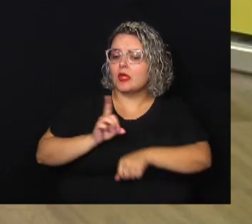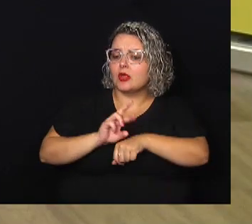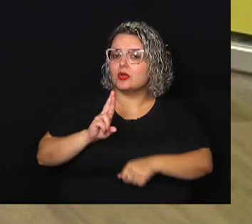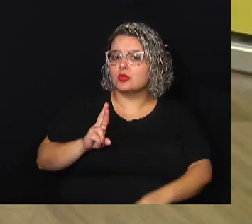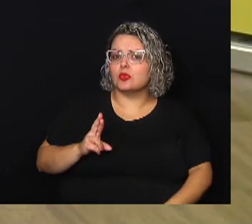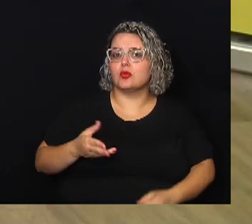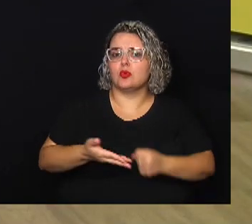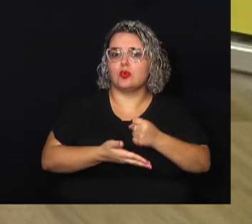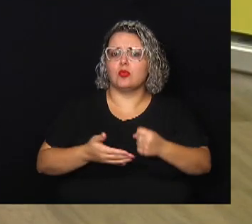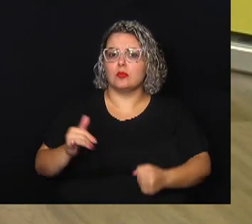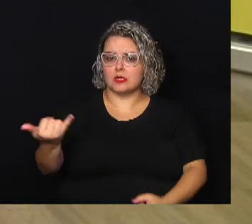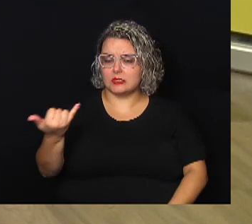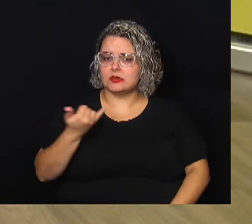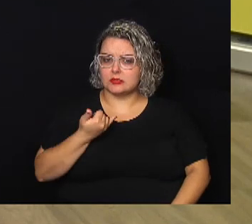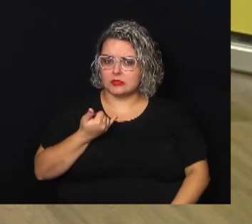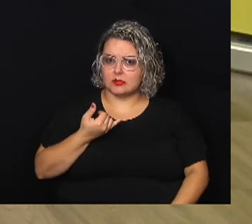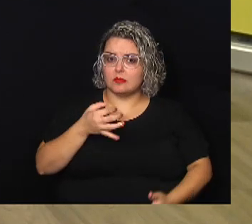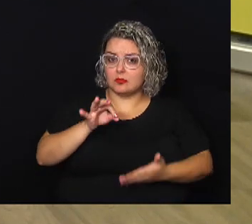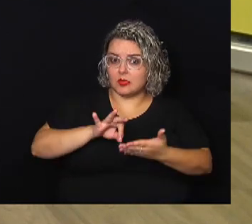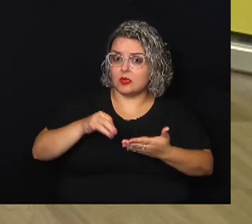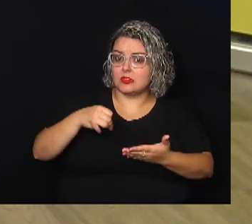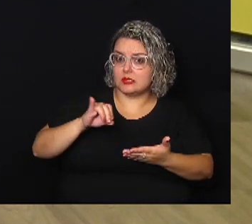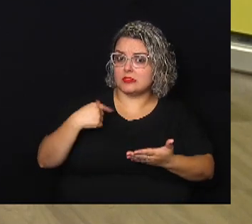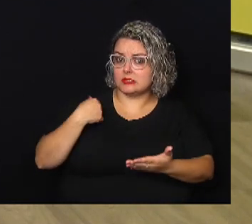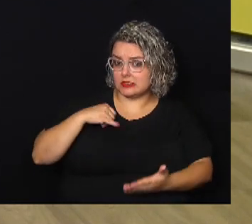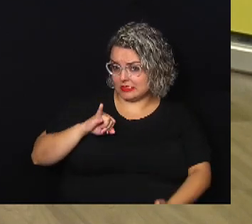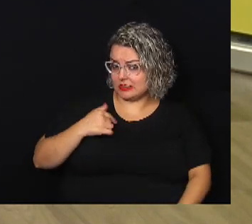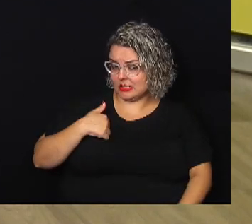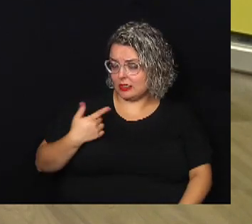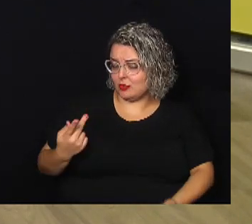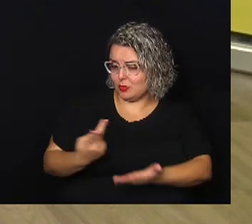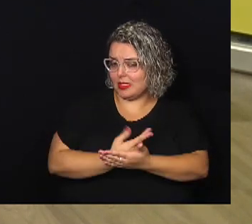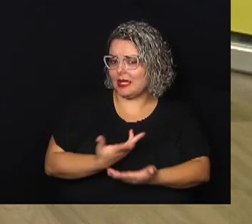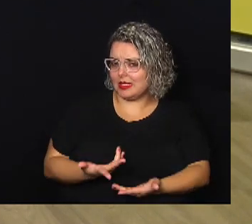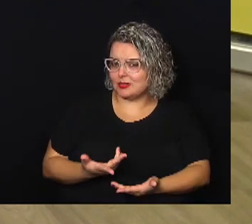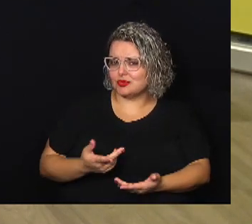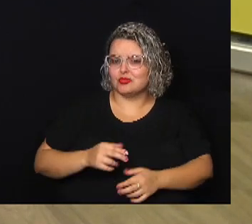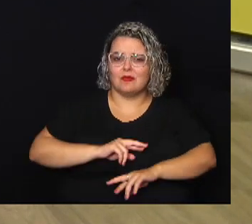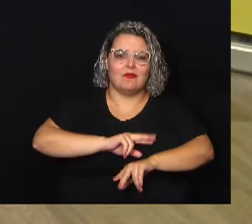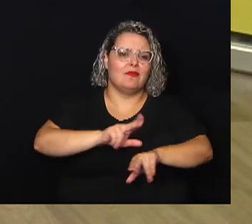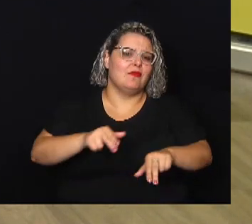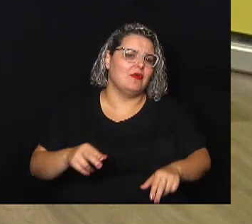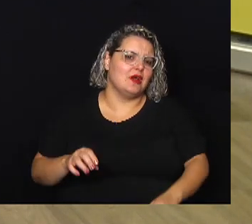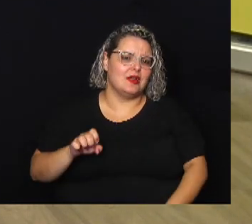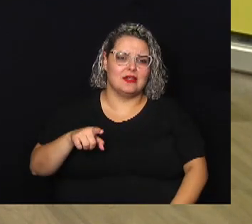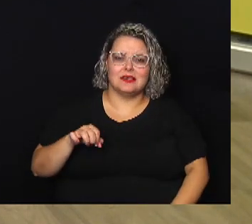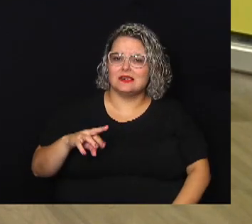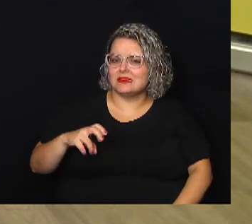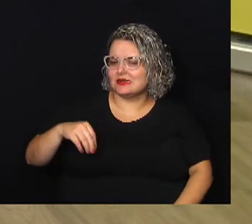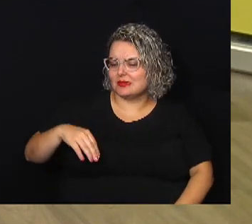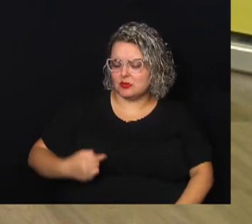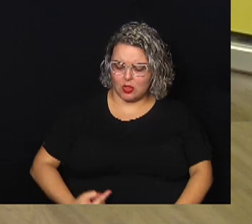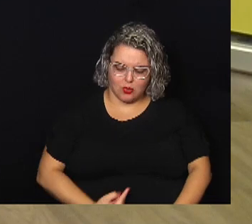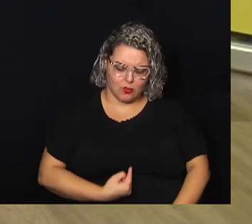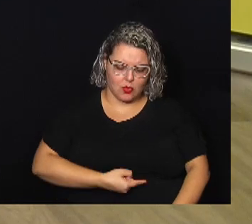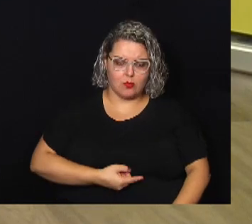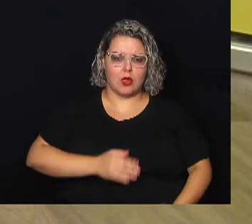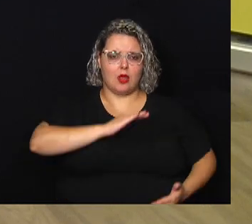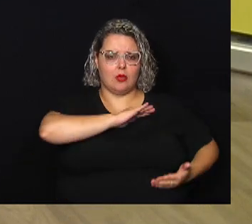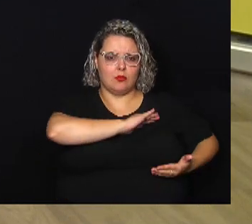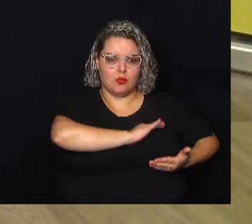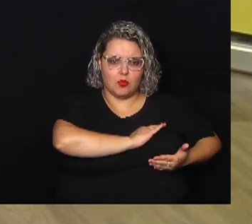sua fala, me corrija se eu estiver errada, o senhor citou vários exames, né? A colonoscopia, a mamografia,